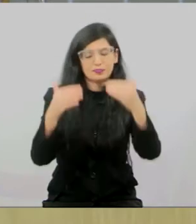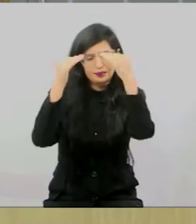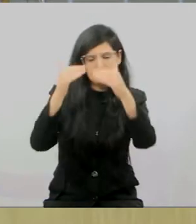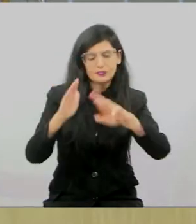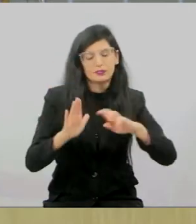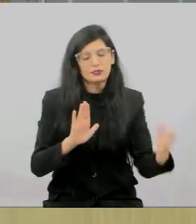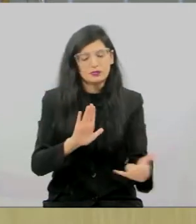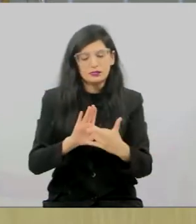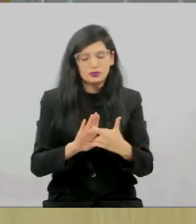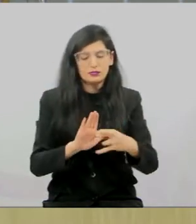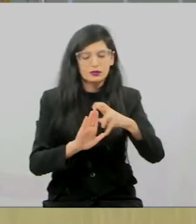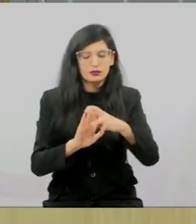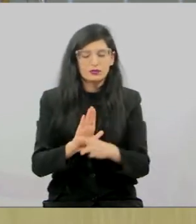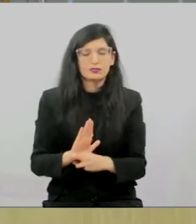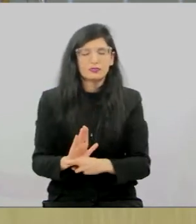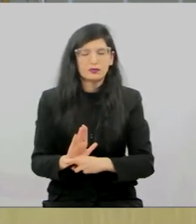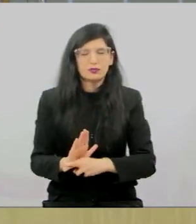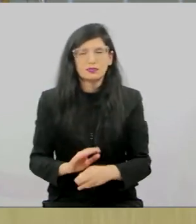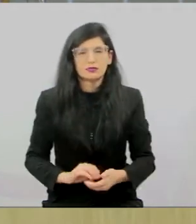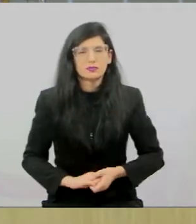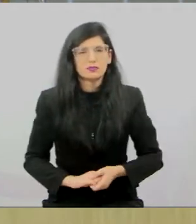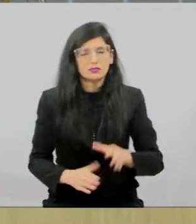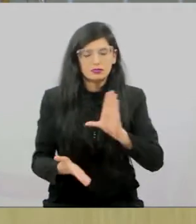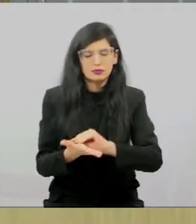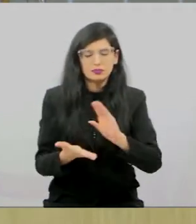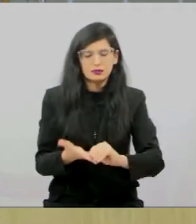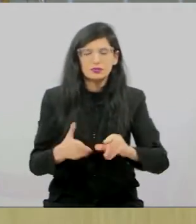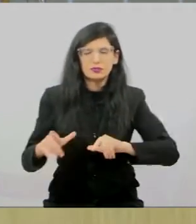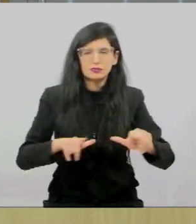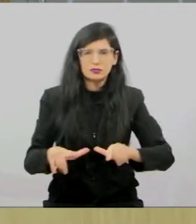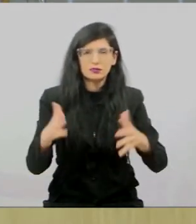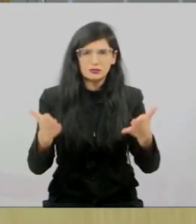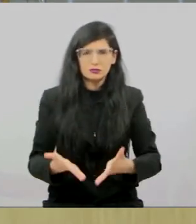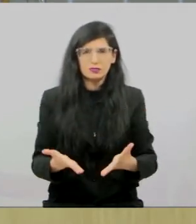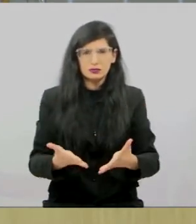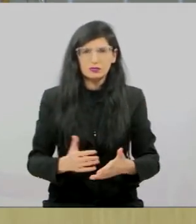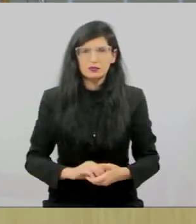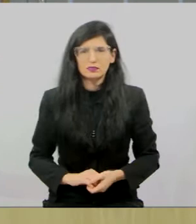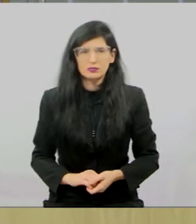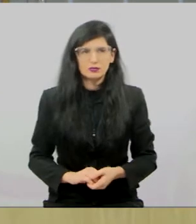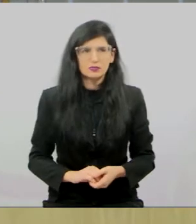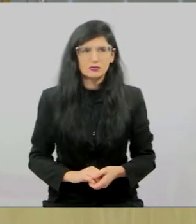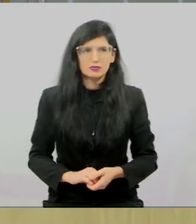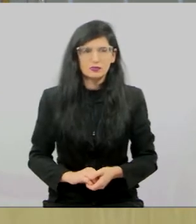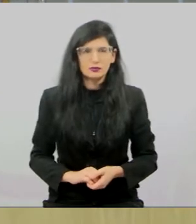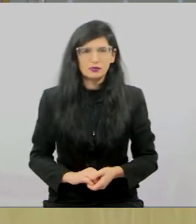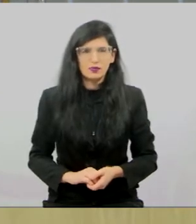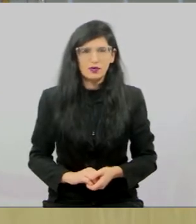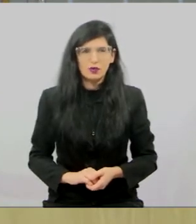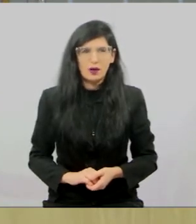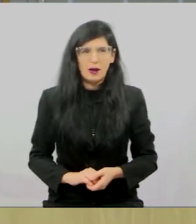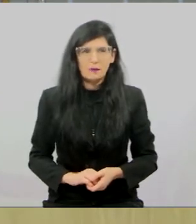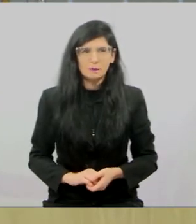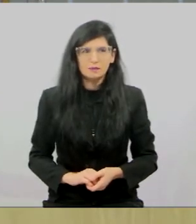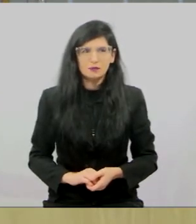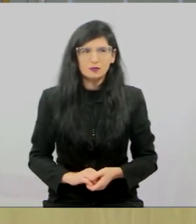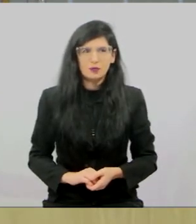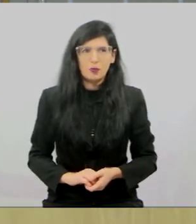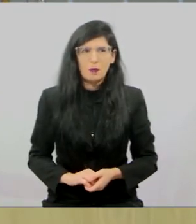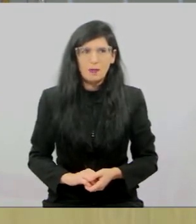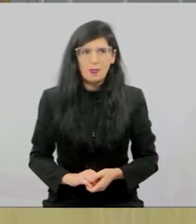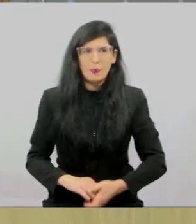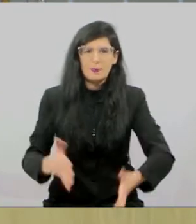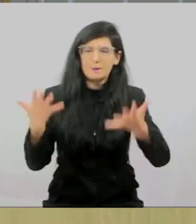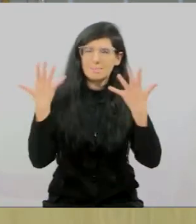formalidades regimentais, seja constatado o trabalho dessa sessão, o registro de moção congratulatória